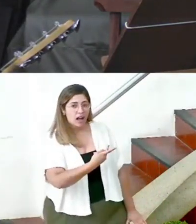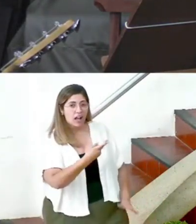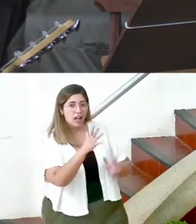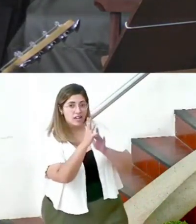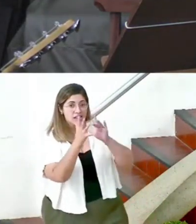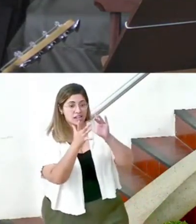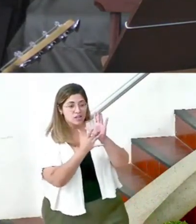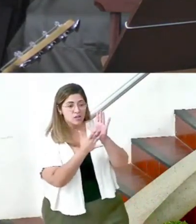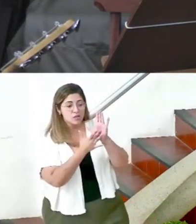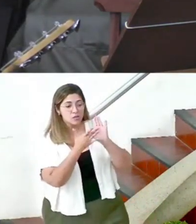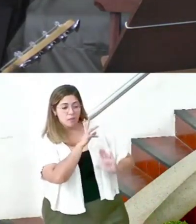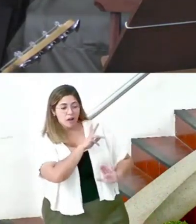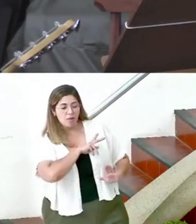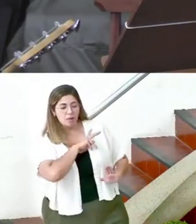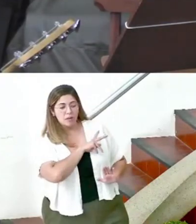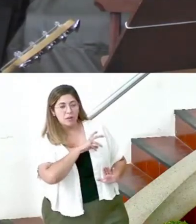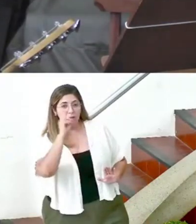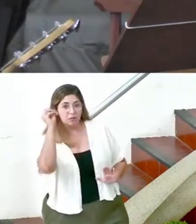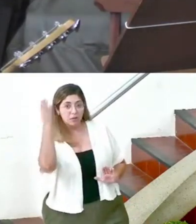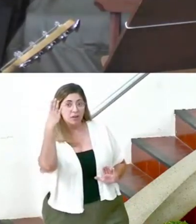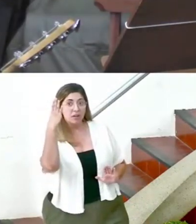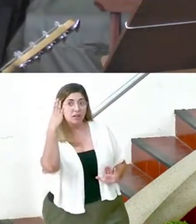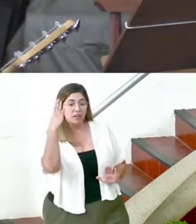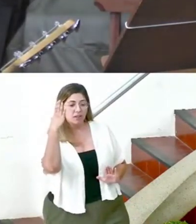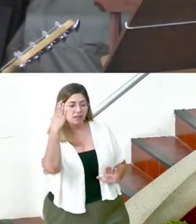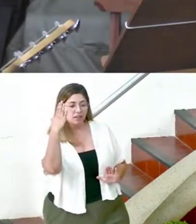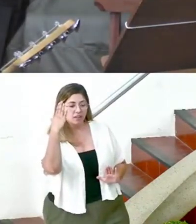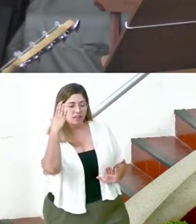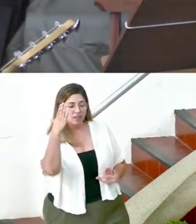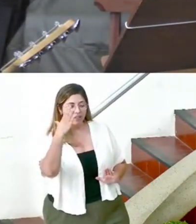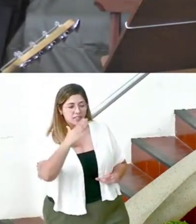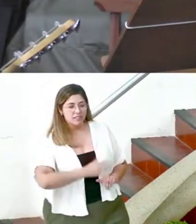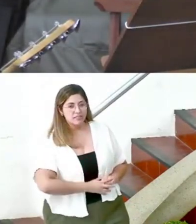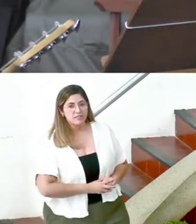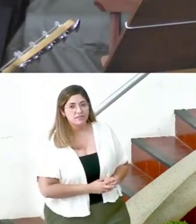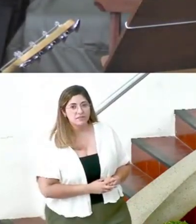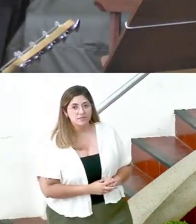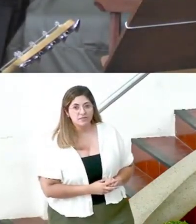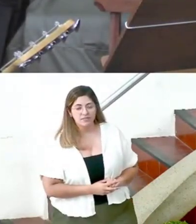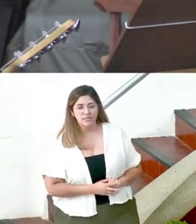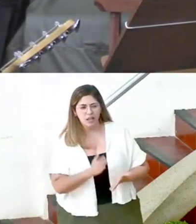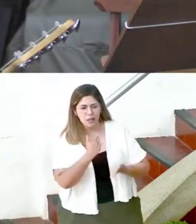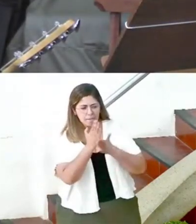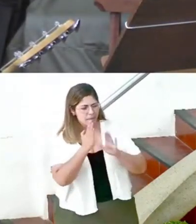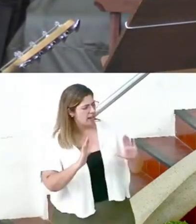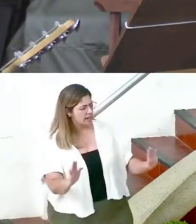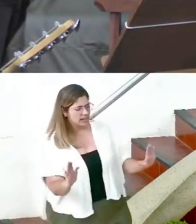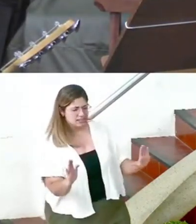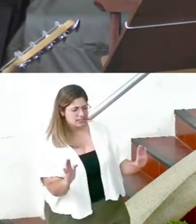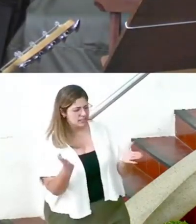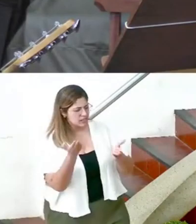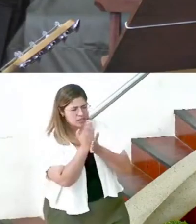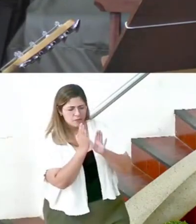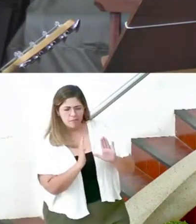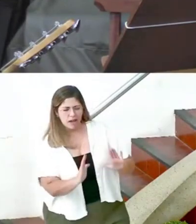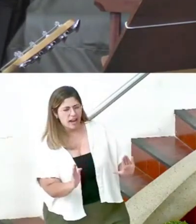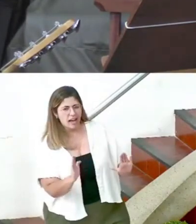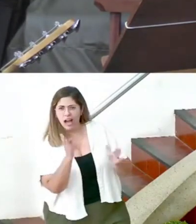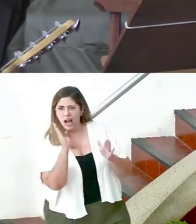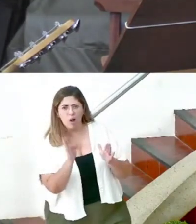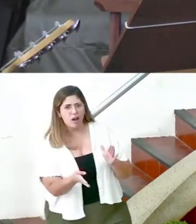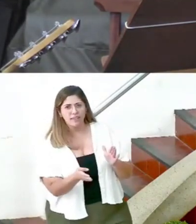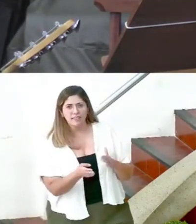Paulo. Eu sou Jesus. Para com isso, Paulo. Para agora,